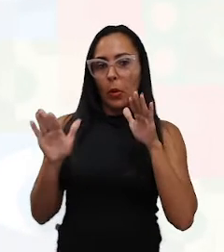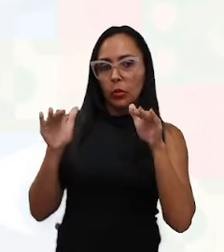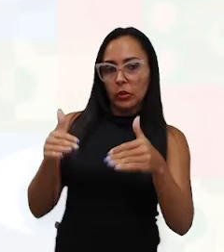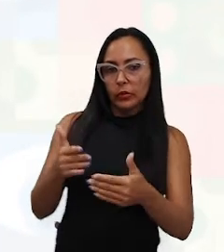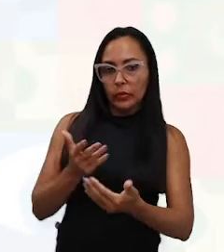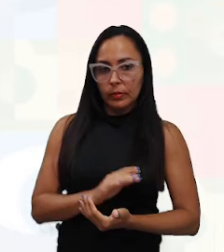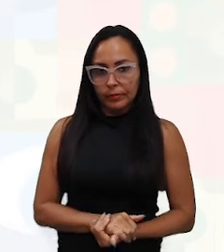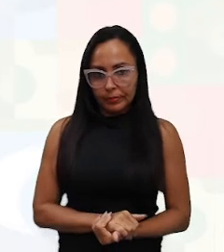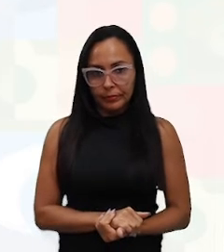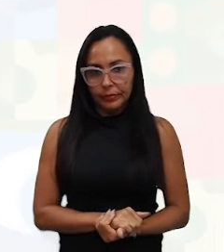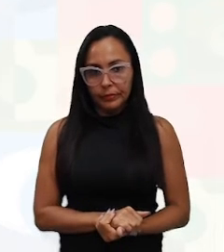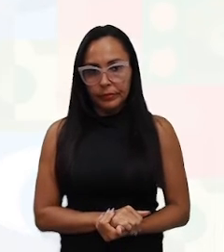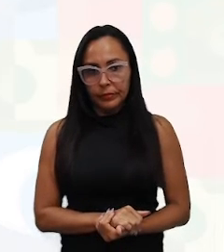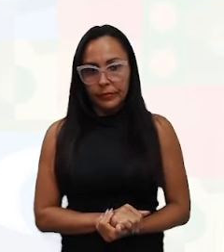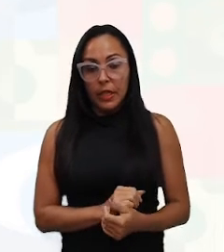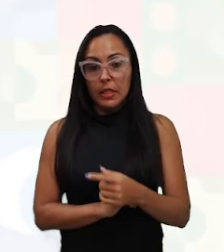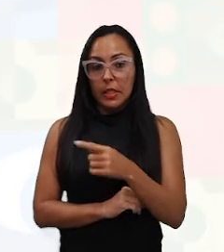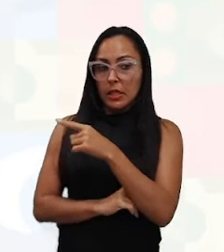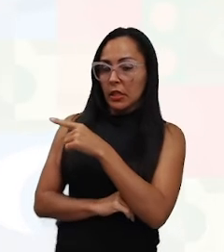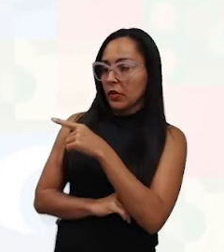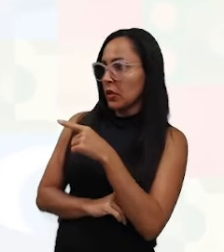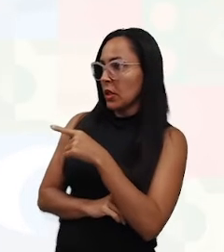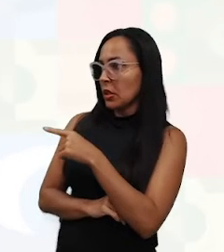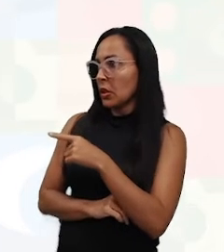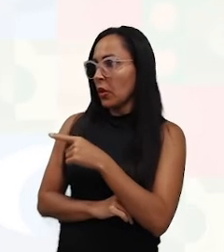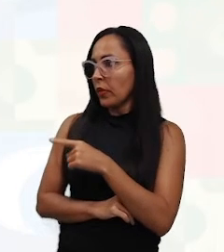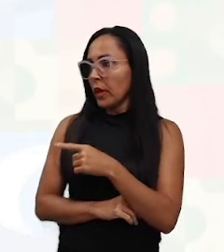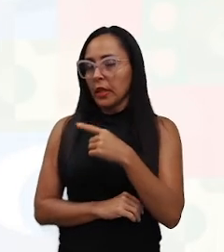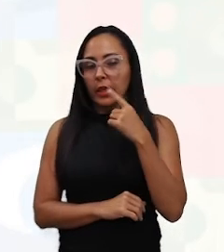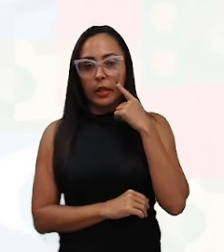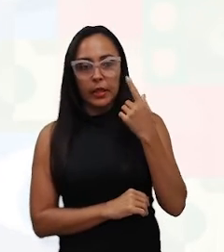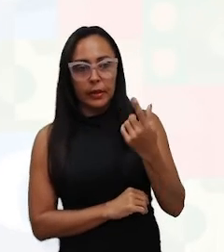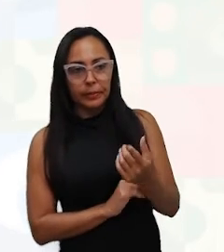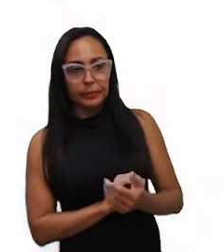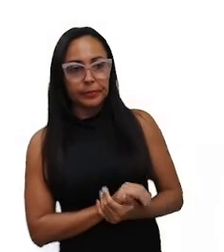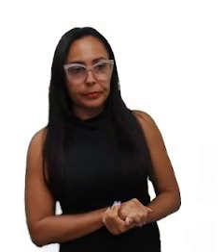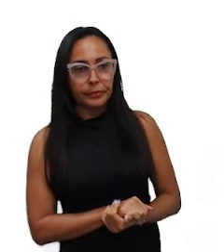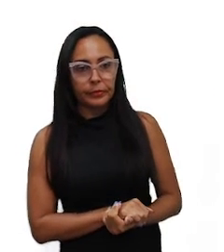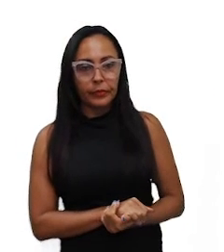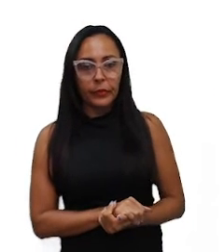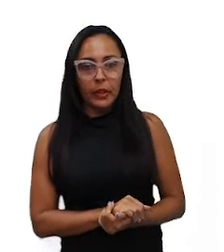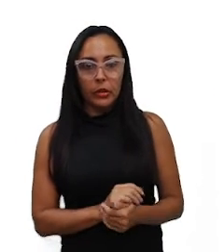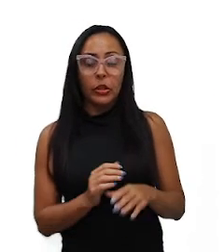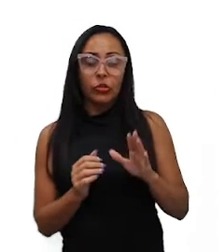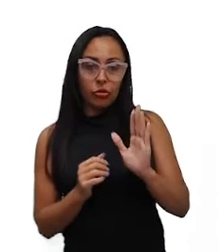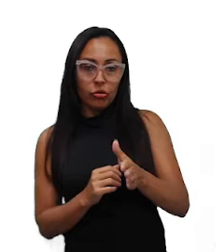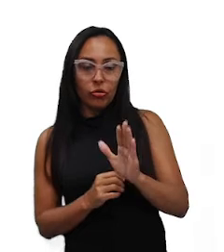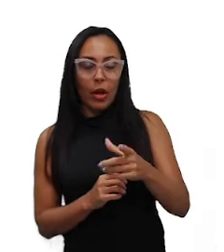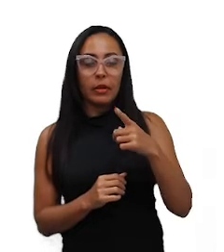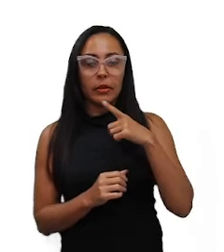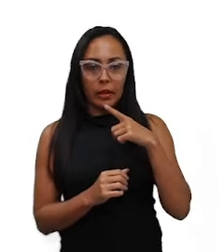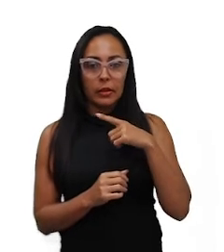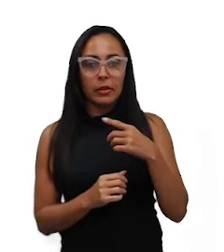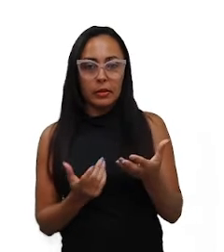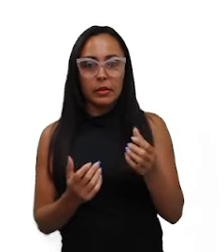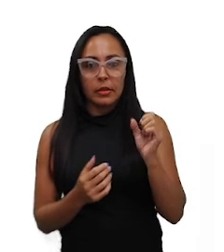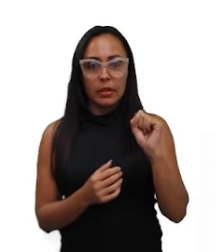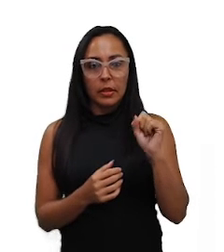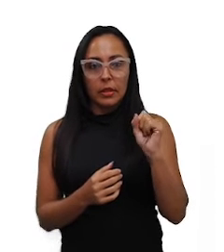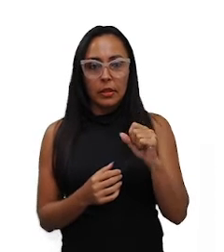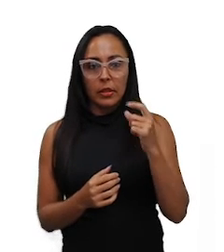Então, esse desenho que vocês estão vendo agora na nossa videoaula, a gente já tem ele, né, no nosso